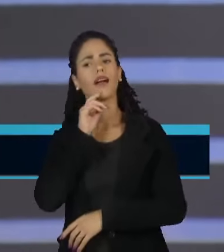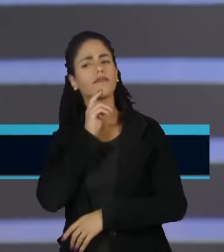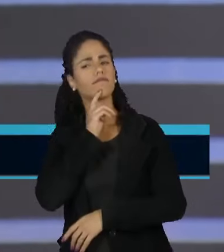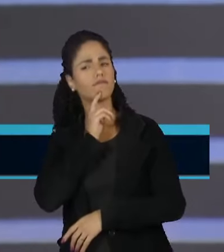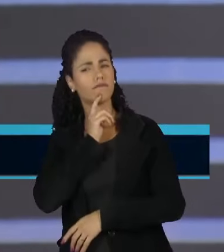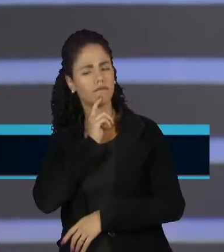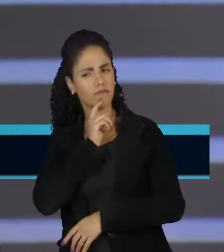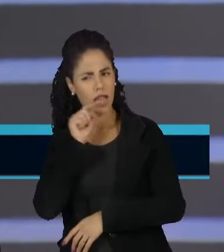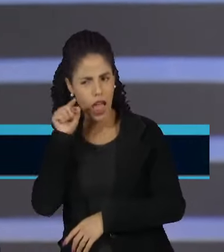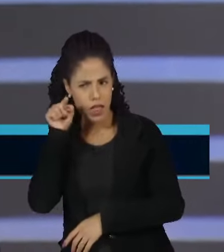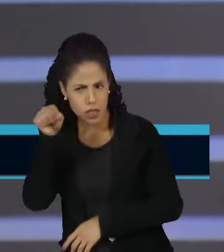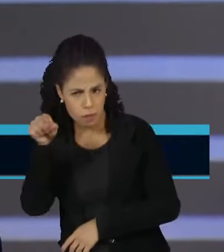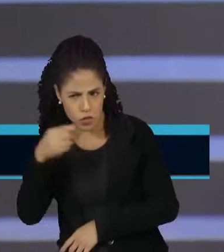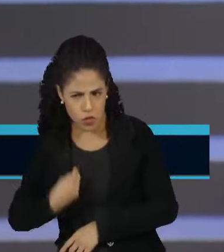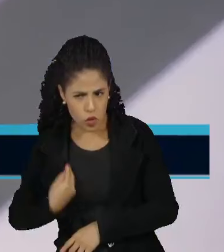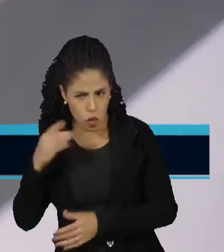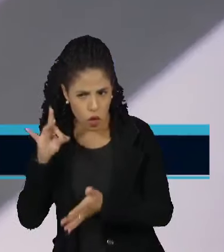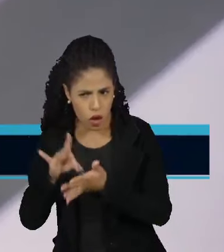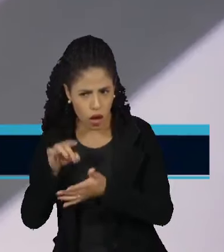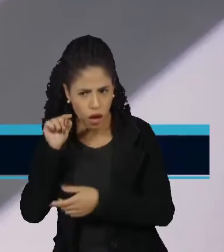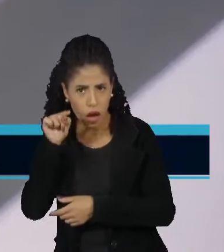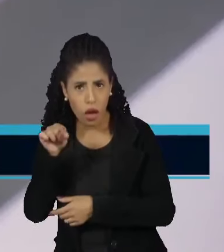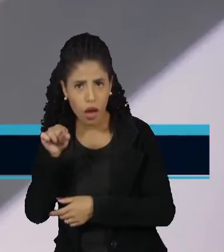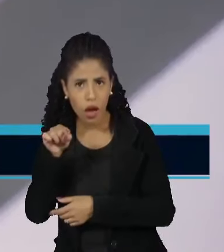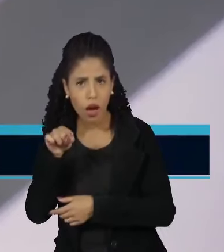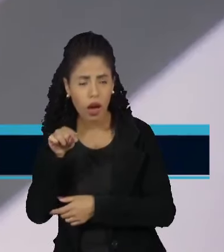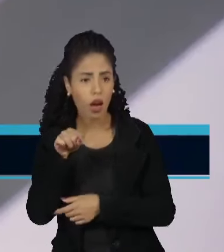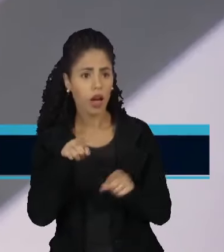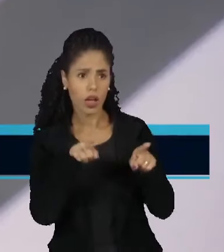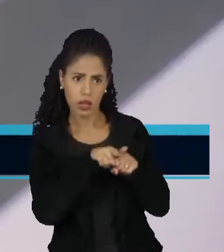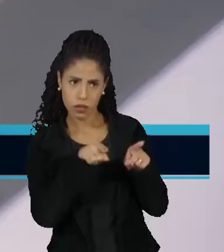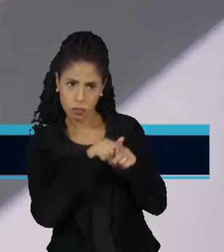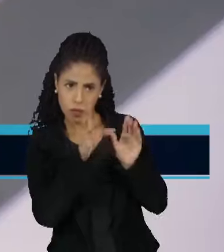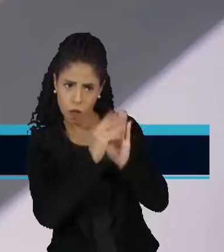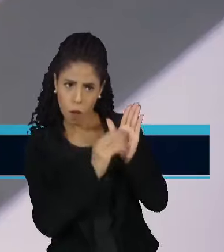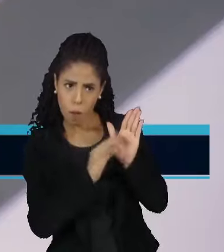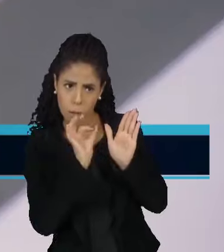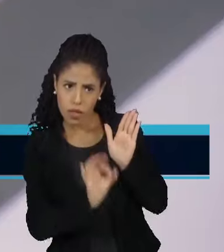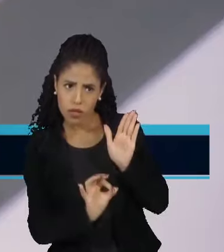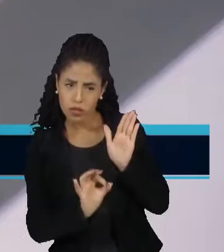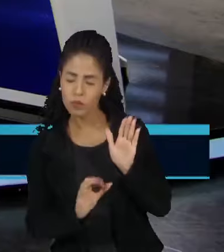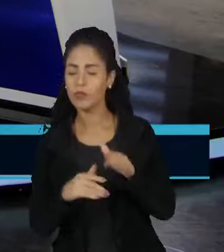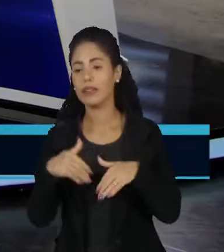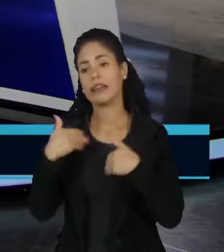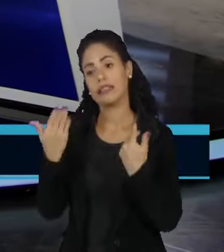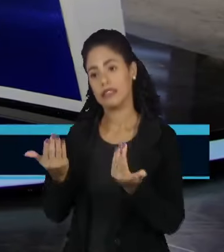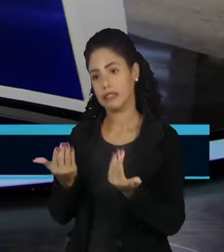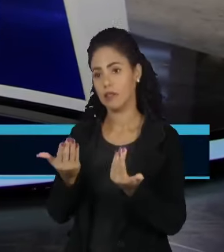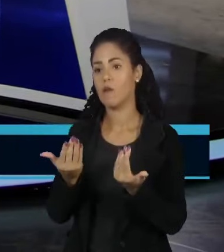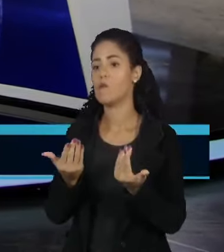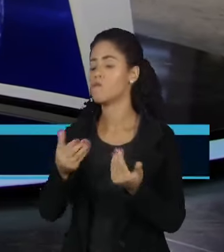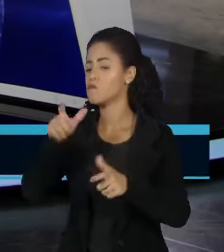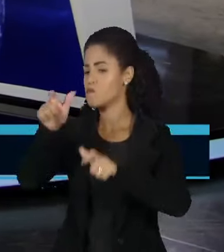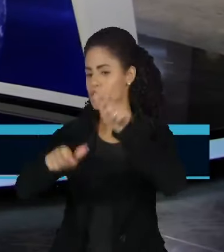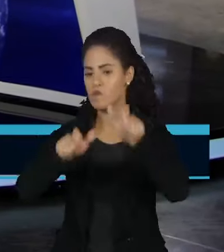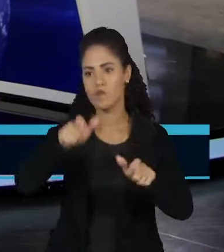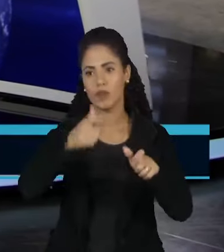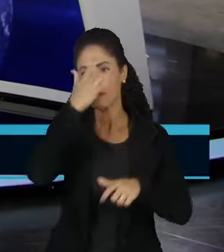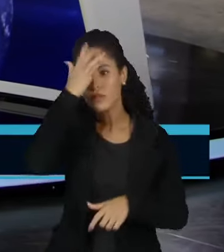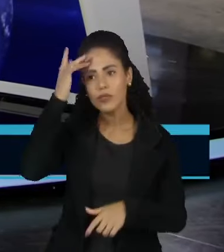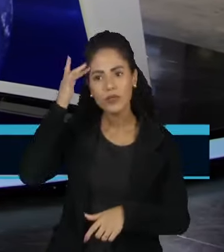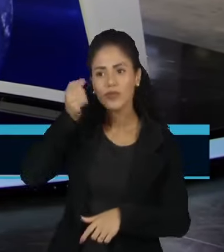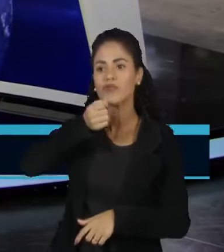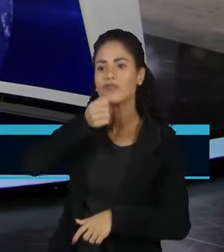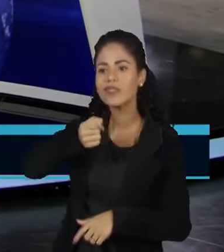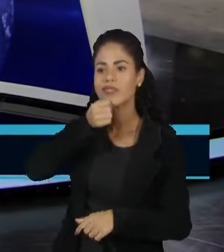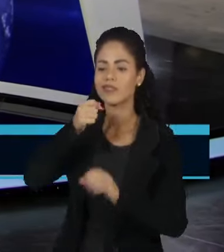esta pessoa existe? E ela, né, é credenciada para falar o que ela é credenciada, então, mas muitos, inclusive jornalistas, cientistas e